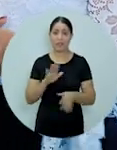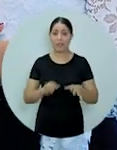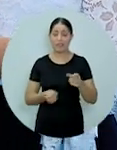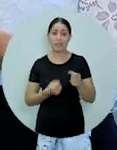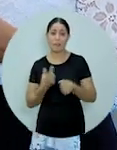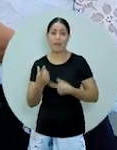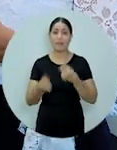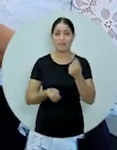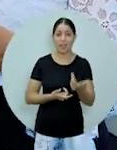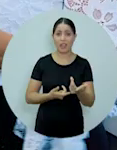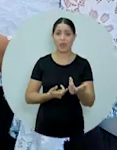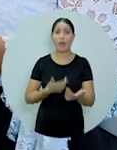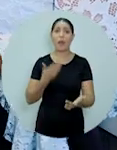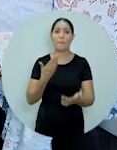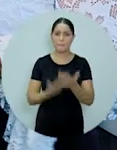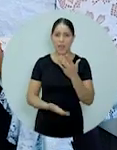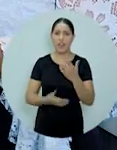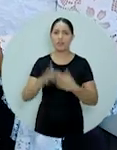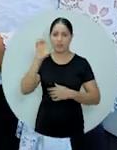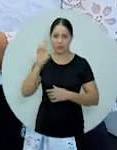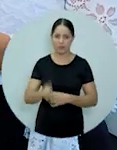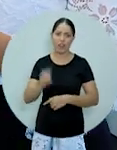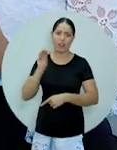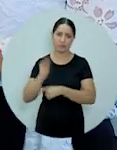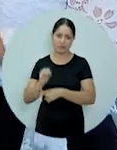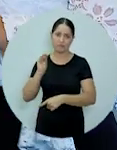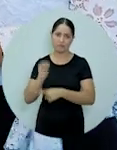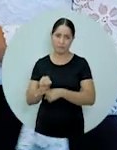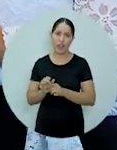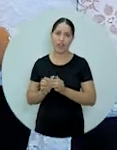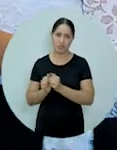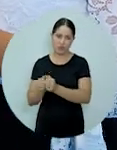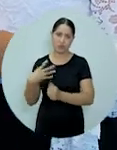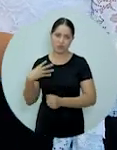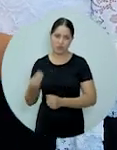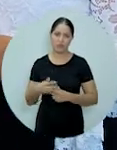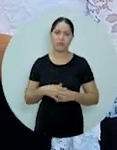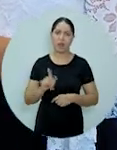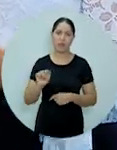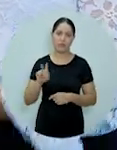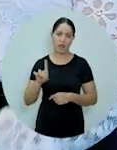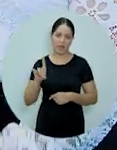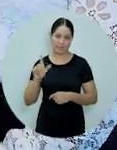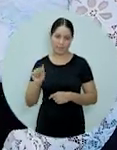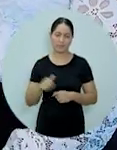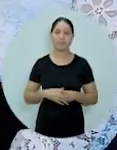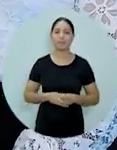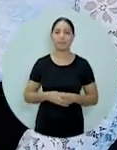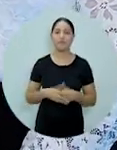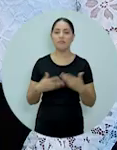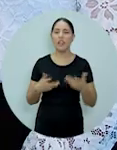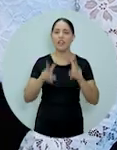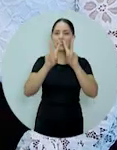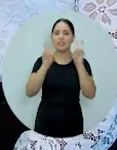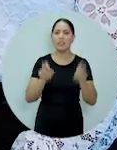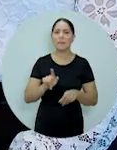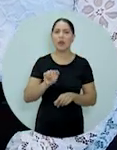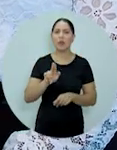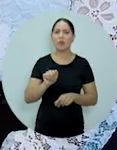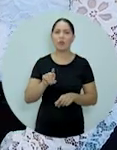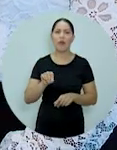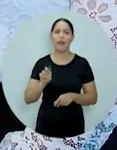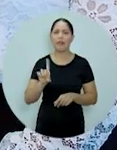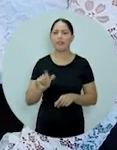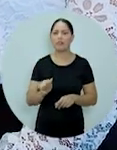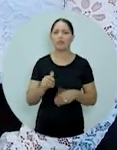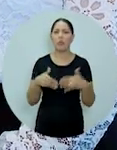e, na pior das hipóteses, seria mesmo perder a guarda desse seu filho. E hoje, falando um pouquinho sobre as guardas, ainda não